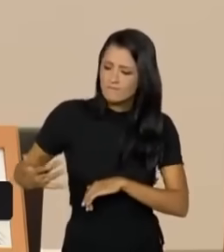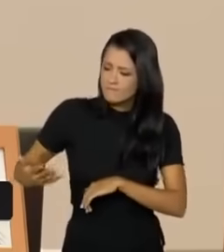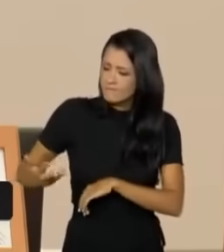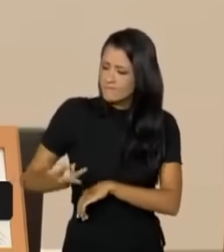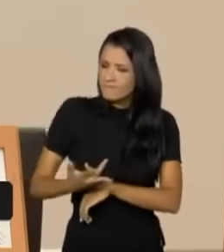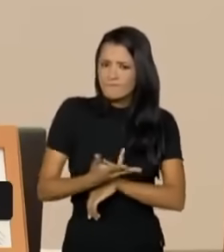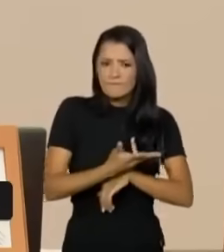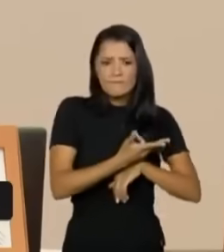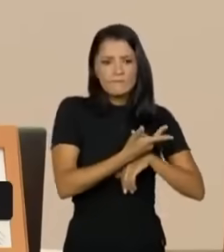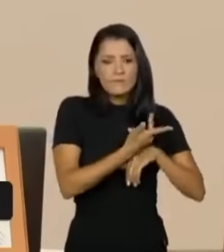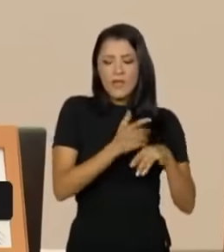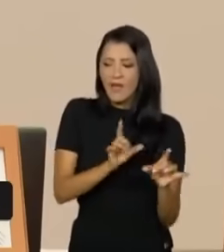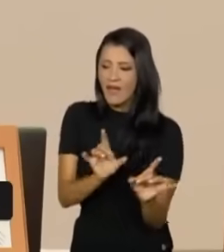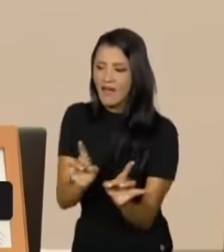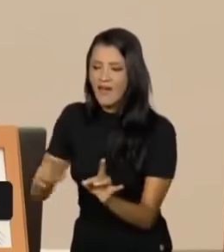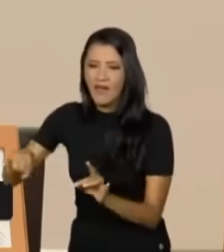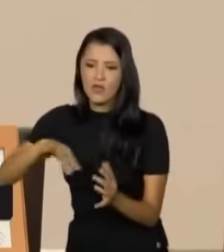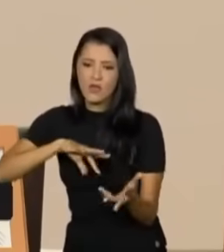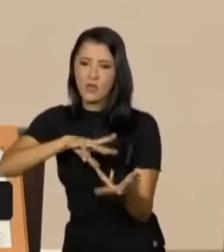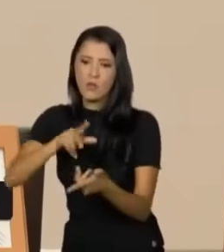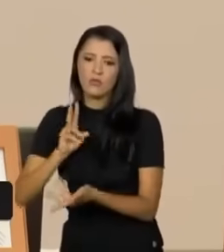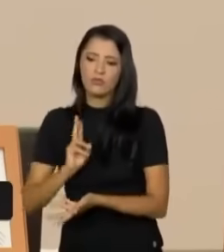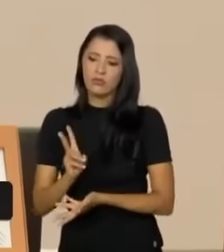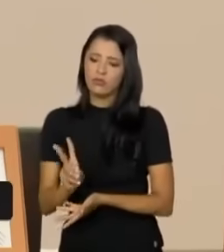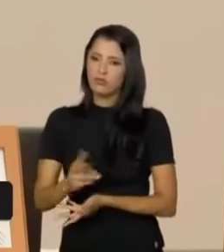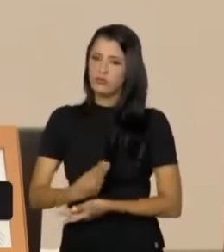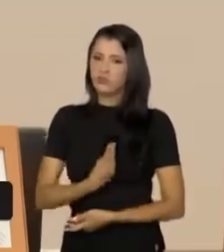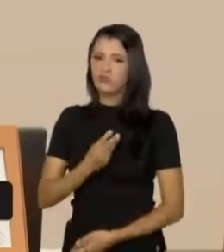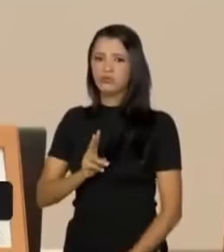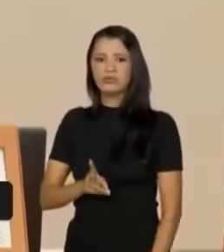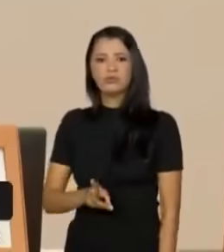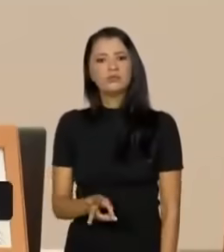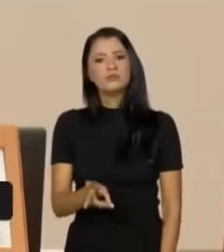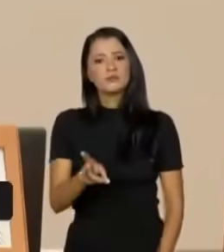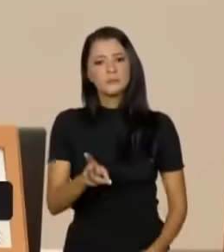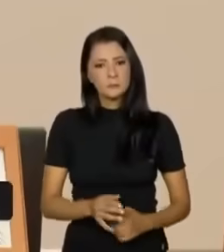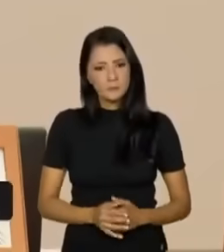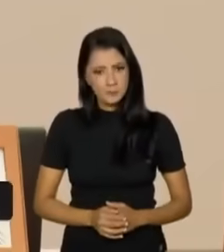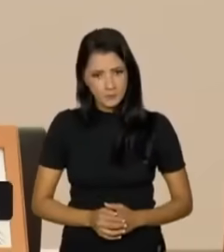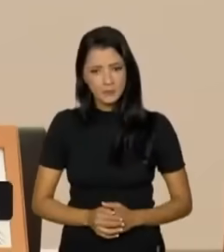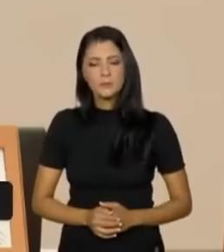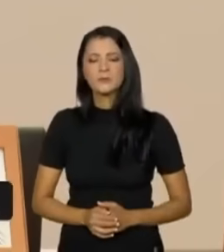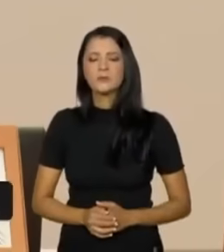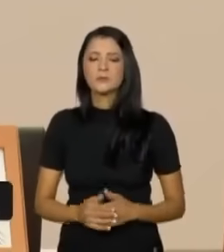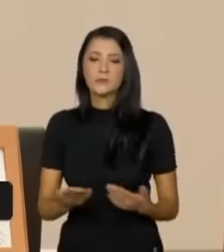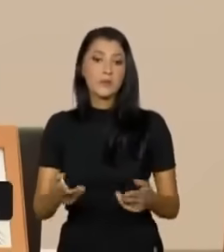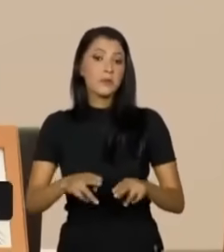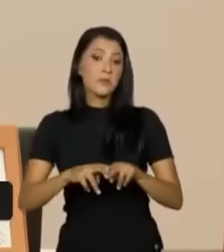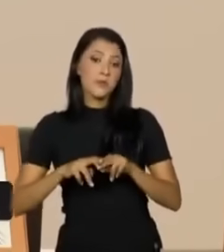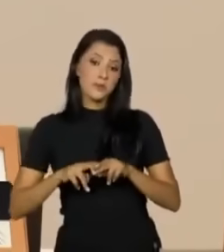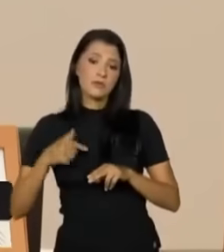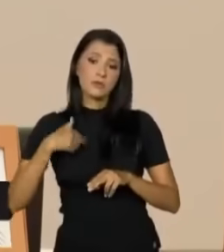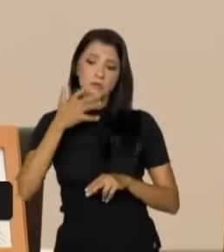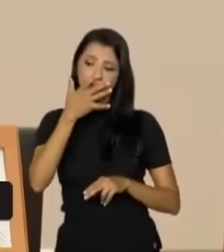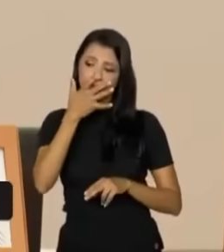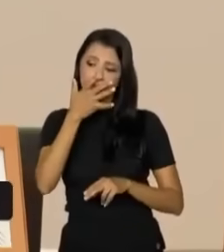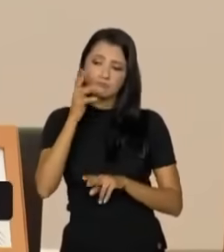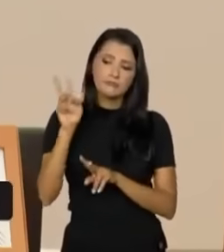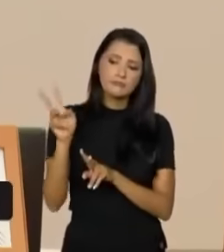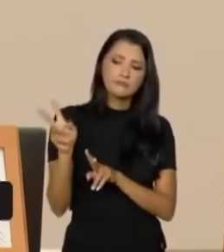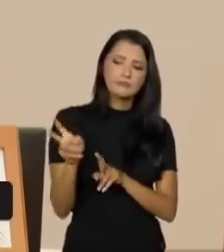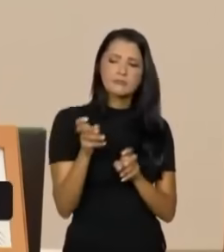qualidade, para que o mundo possa sobreviver. Por isso, eu vejo